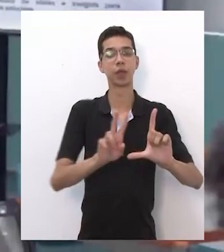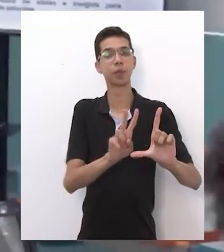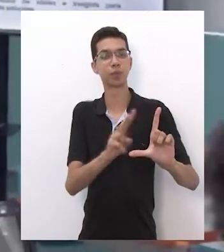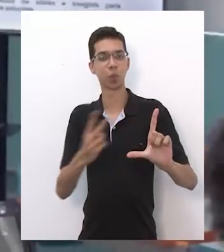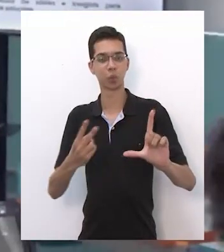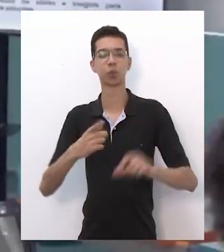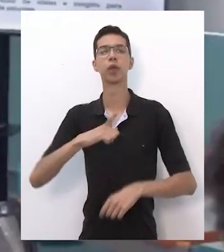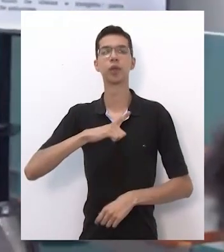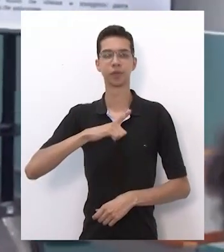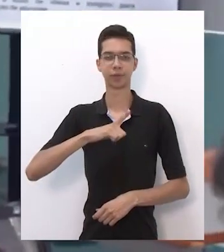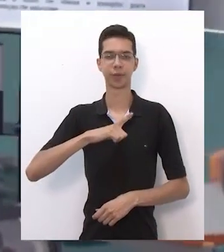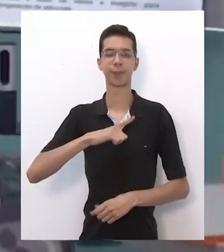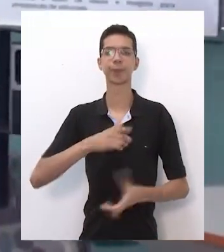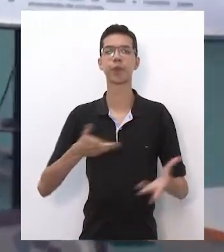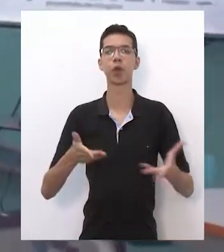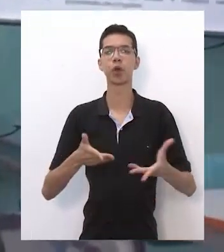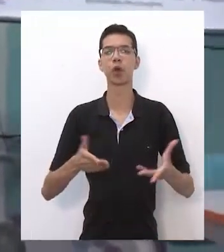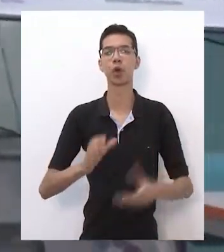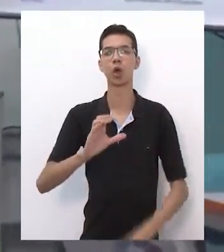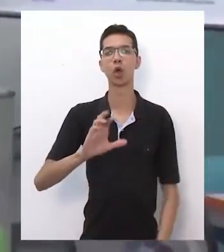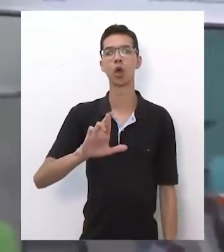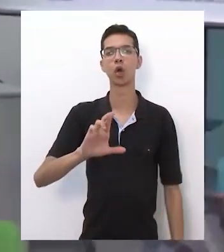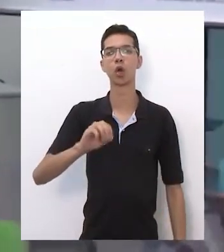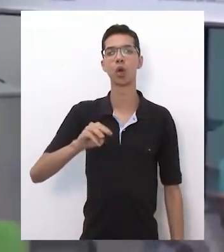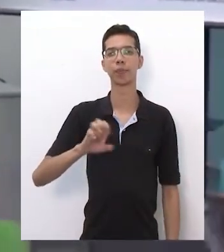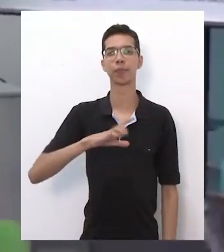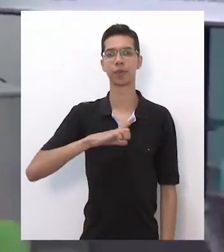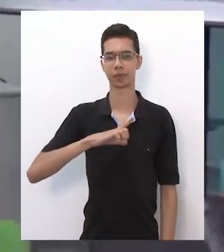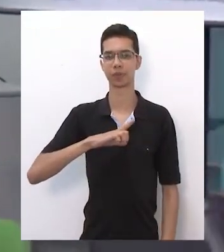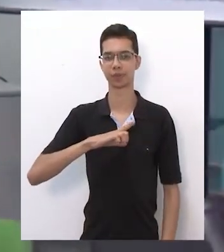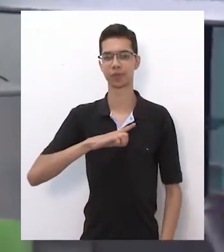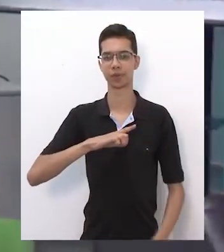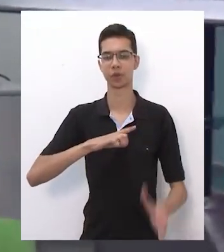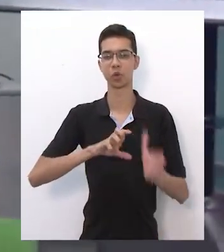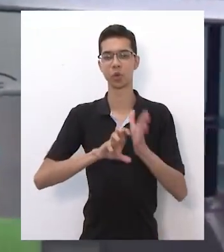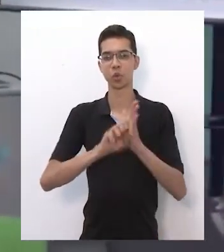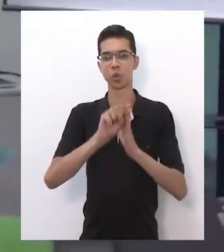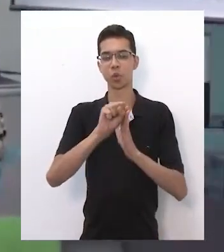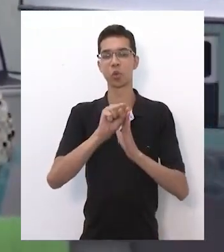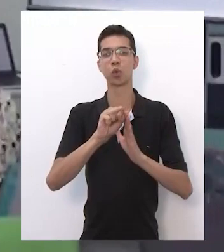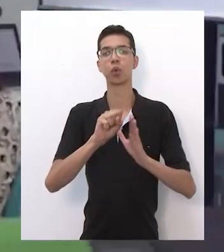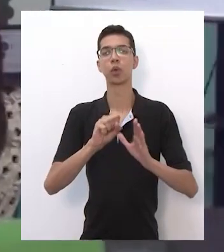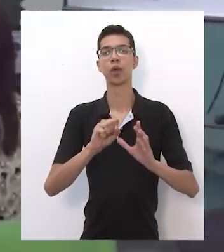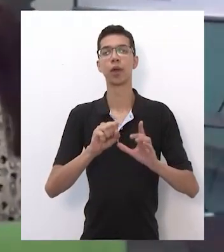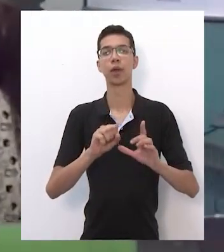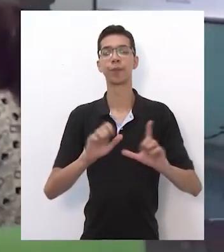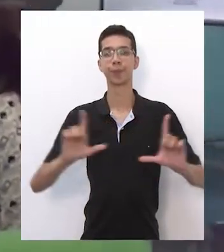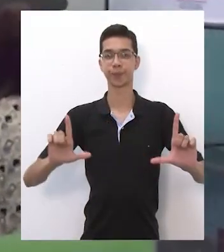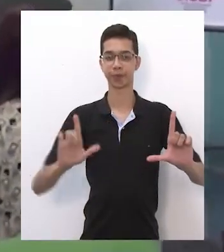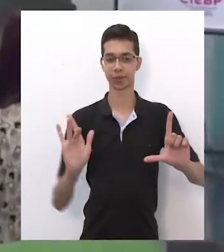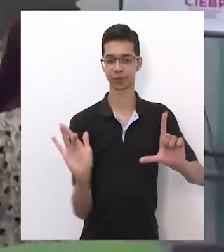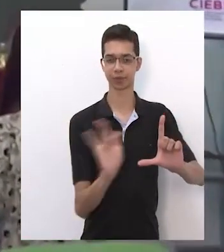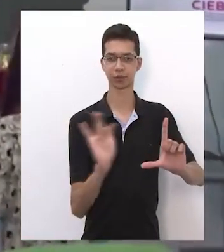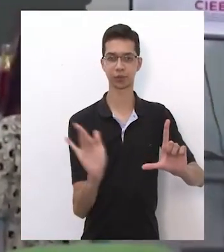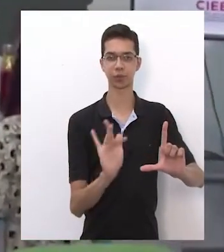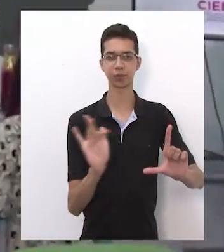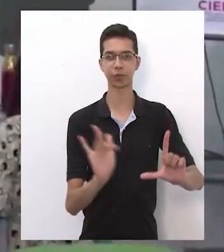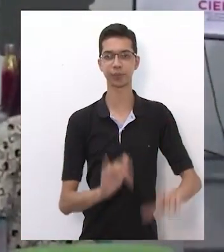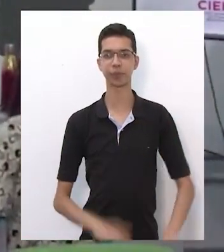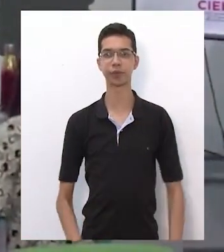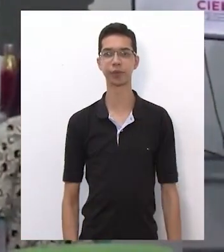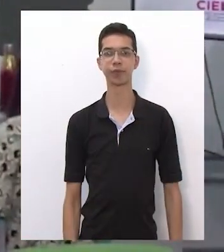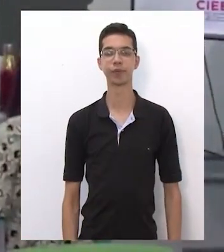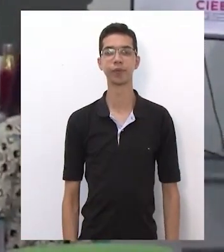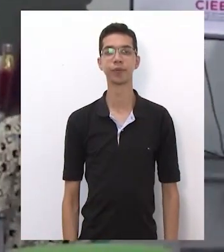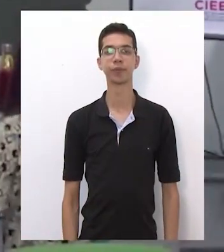Padlet aberto. Tá? Essa tela aqui que vocês estão vendo, ela está aqui, ó, nesse link. Tá?